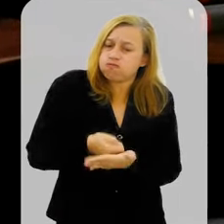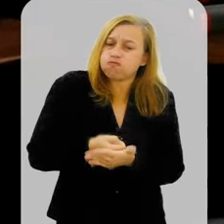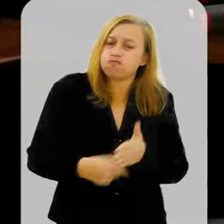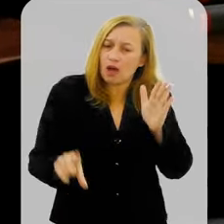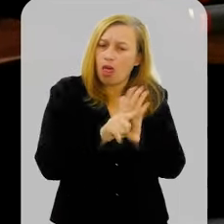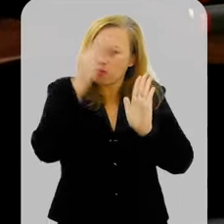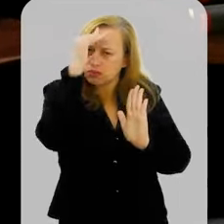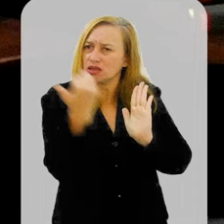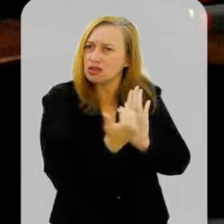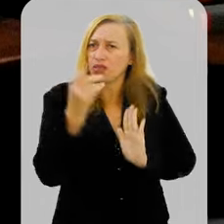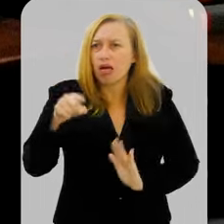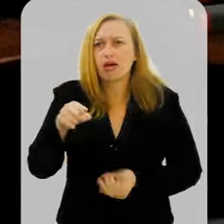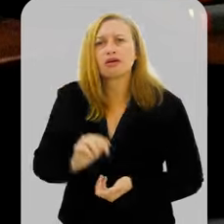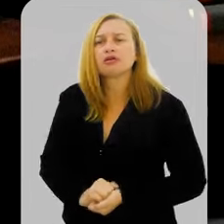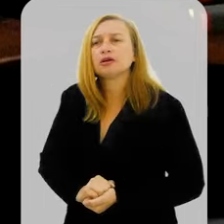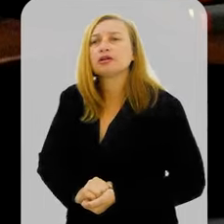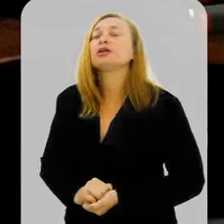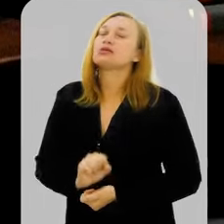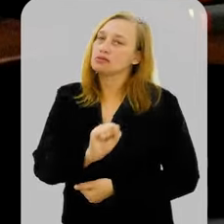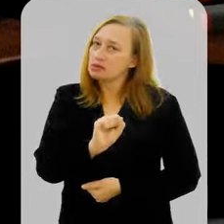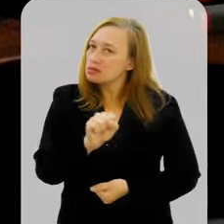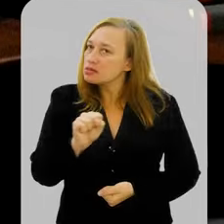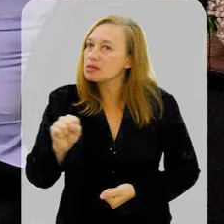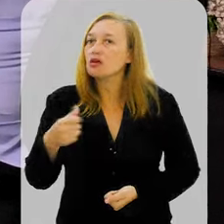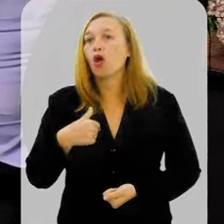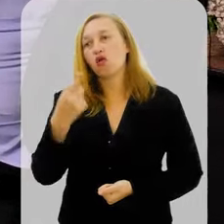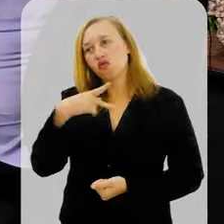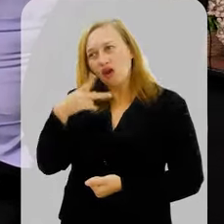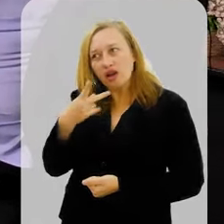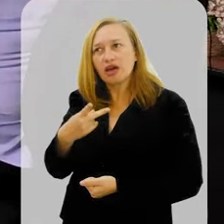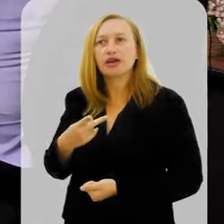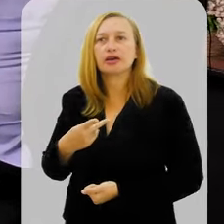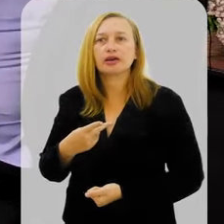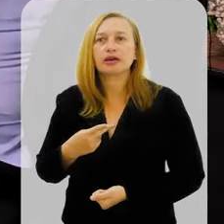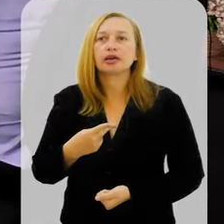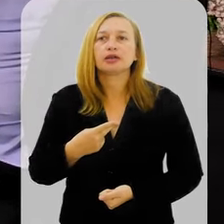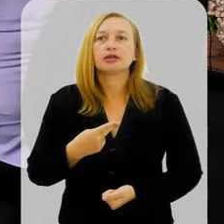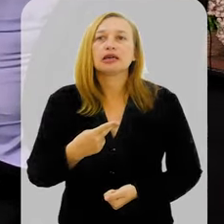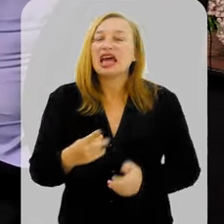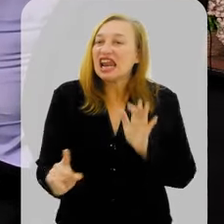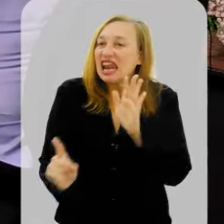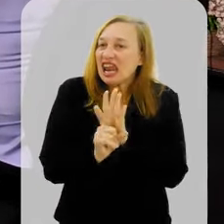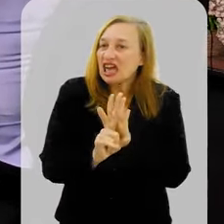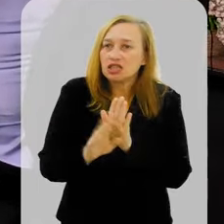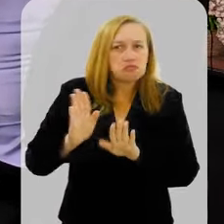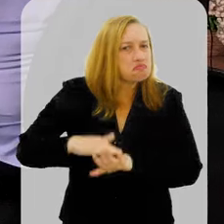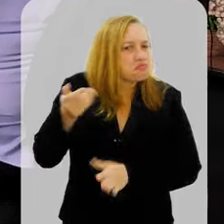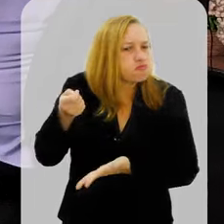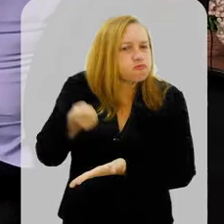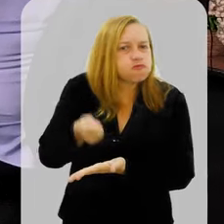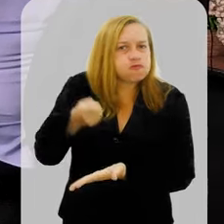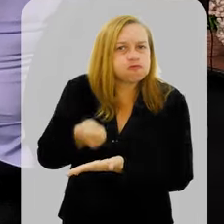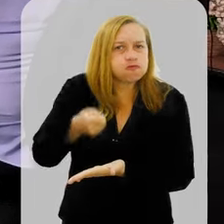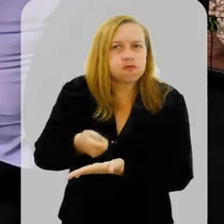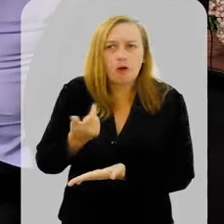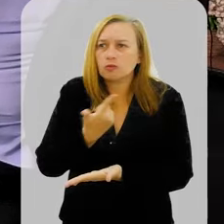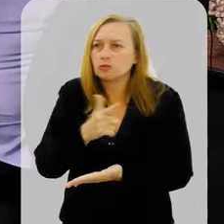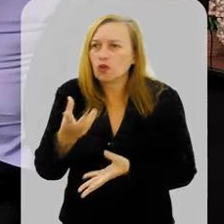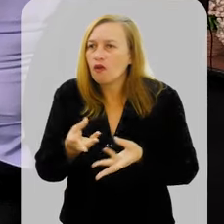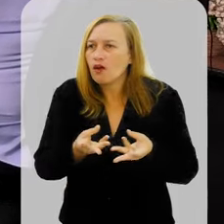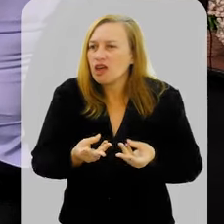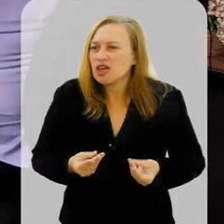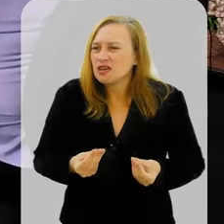ter mais rigor para que essa lei seja cumprida, né? Sim, é o que eu falei, quanto leis